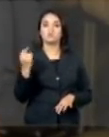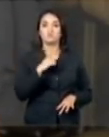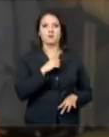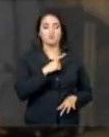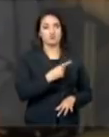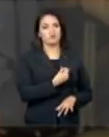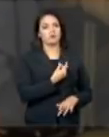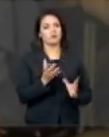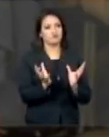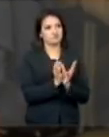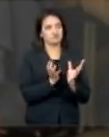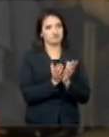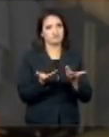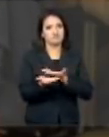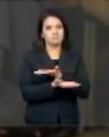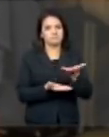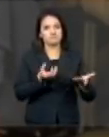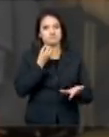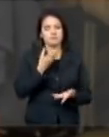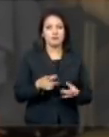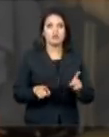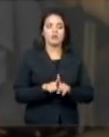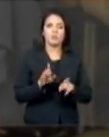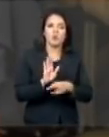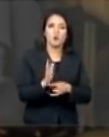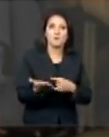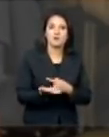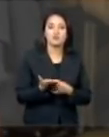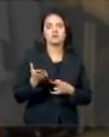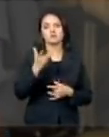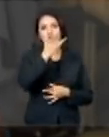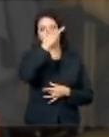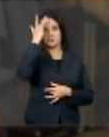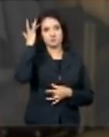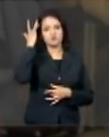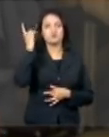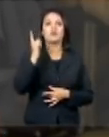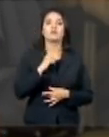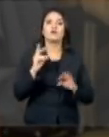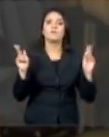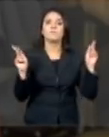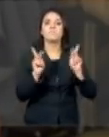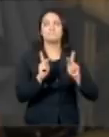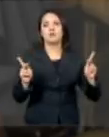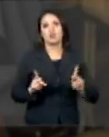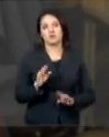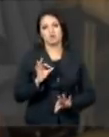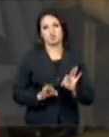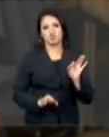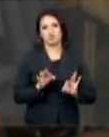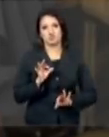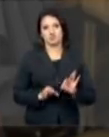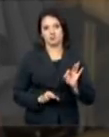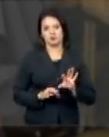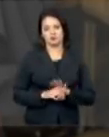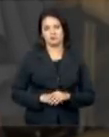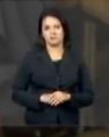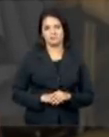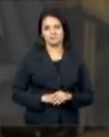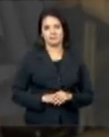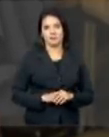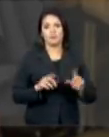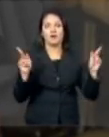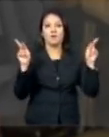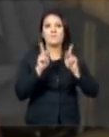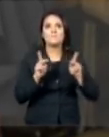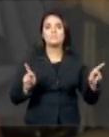coletiva e uma conduta de cooperação entre homens e portanto da paz jurídica essa paz almejada pelos servidores